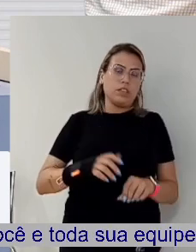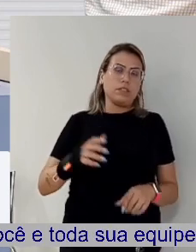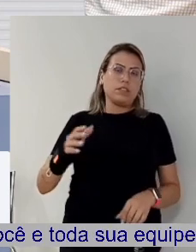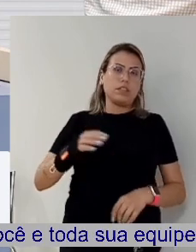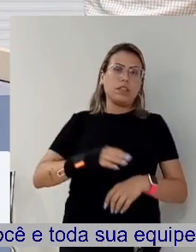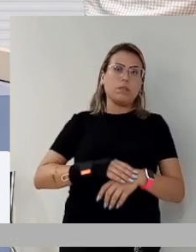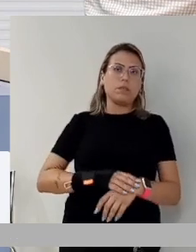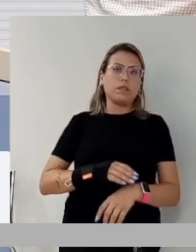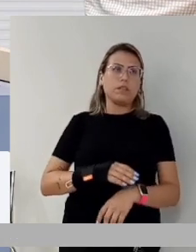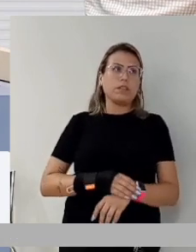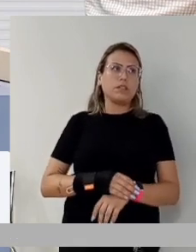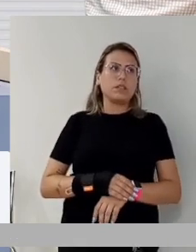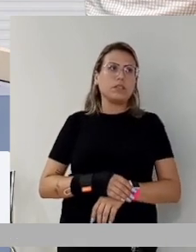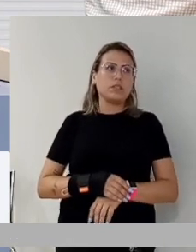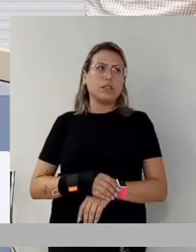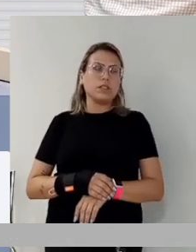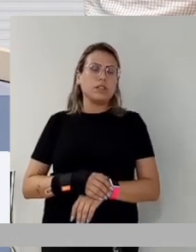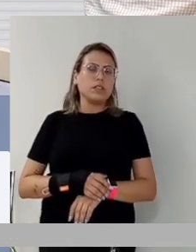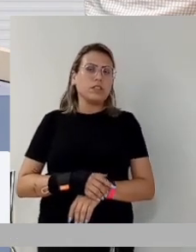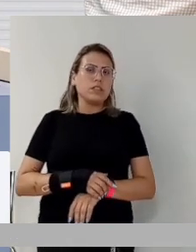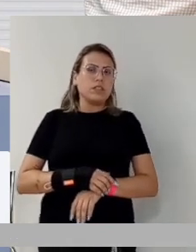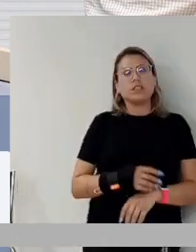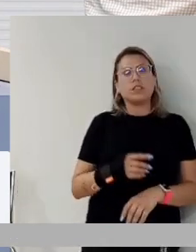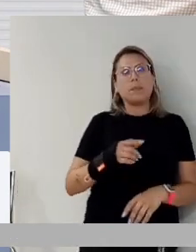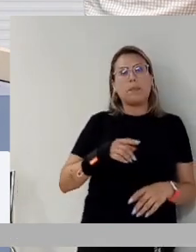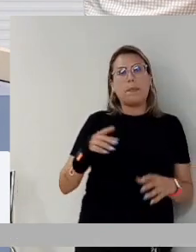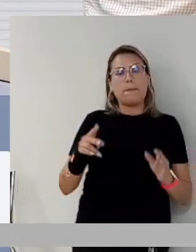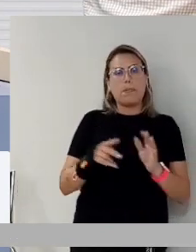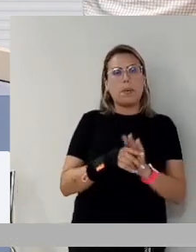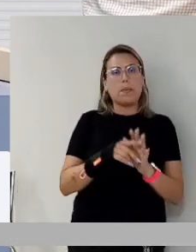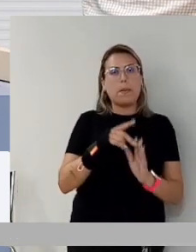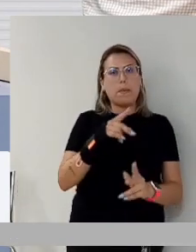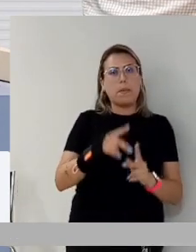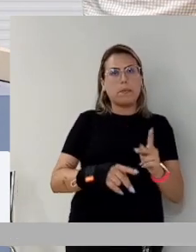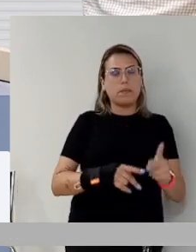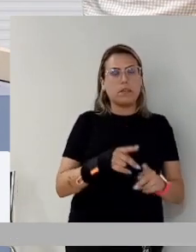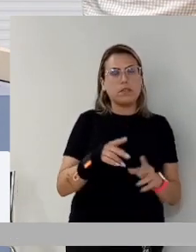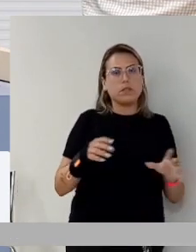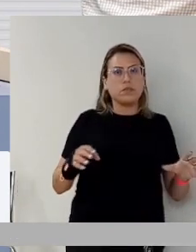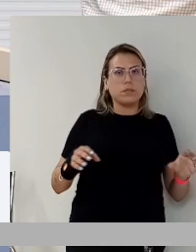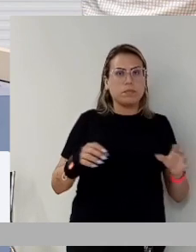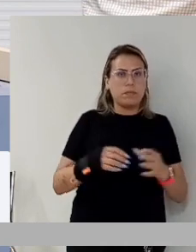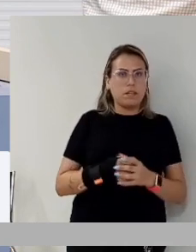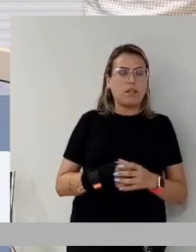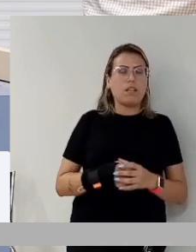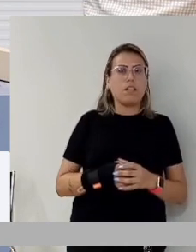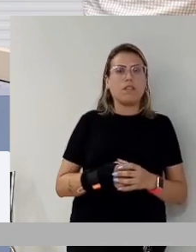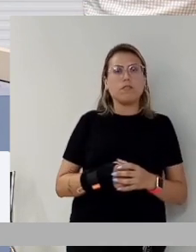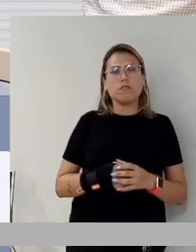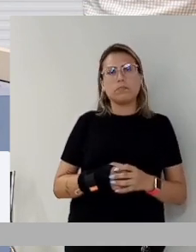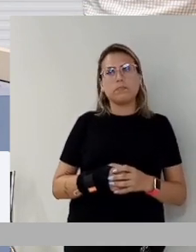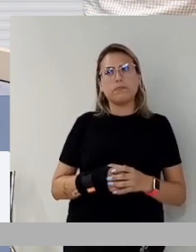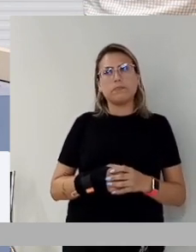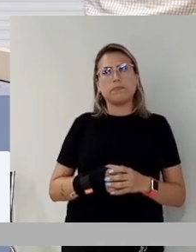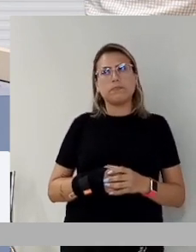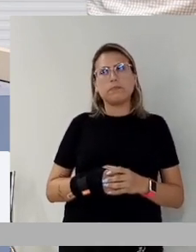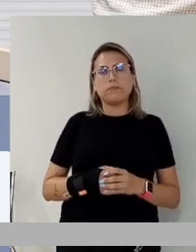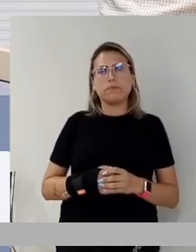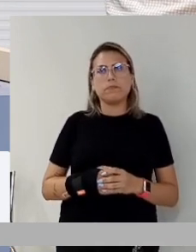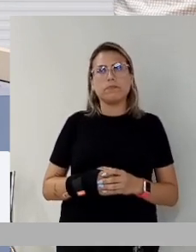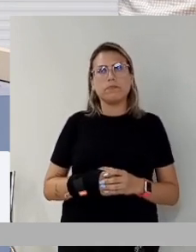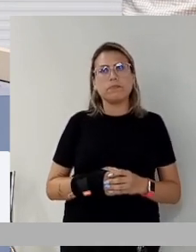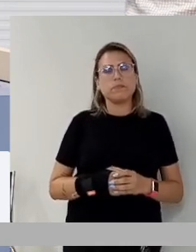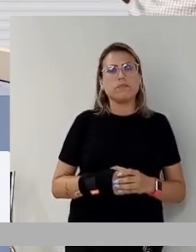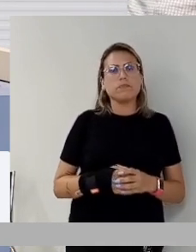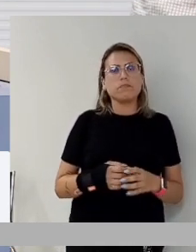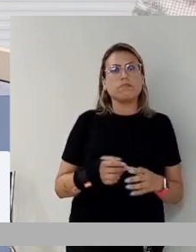como você explicou foi tudo de última hora e a própria população ali do bairro eu lembro Jonathan todos nós lá não é Berg a própria população